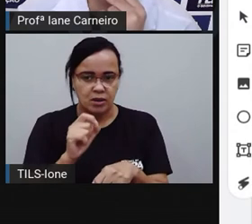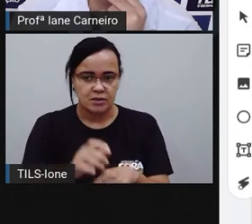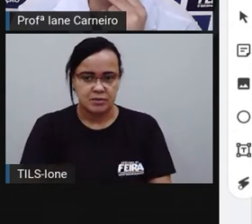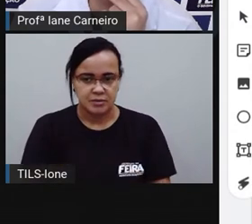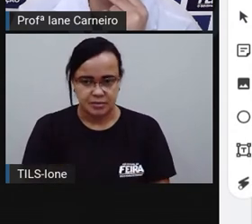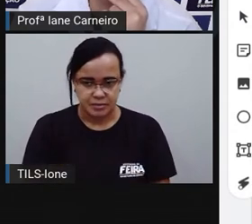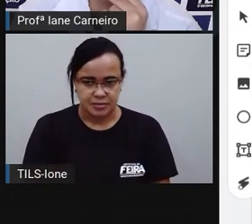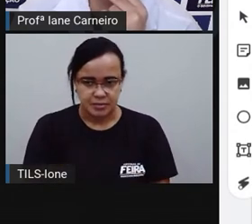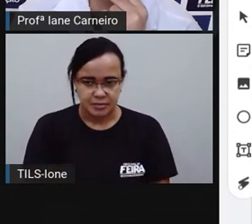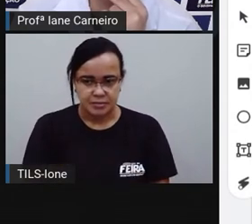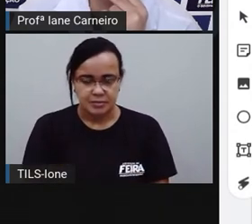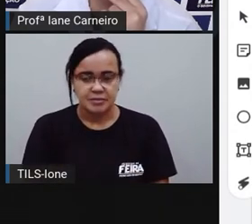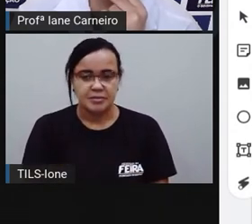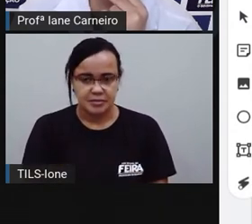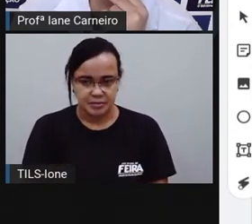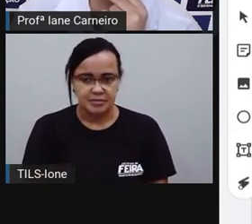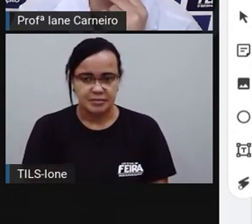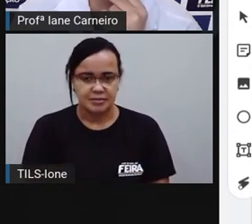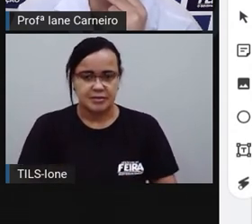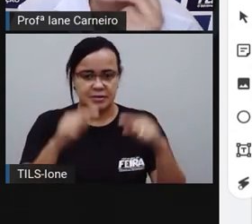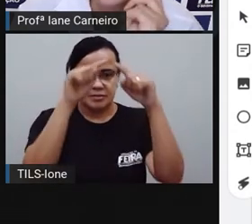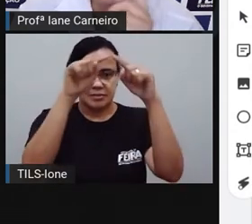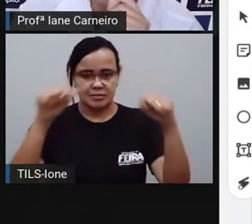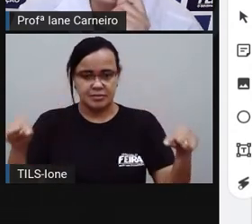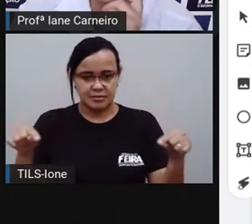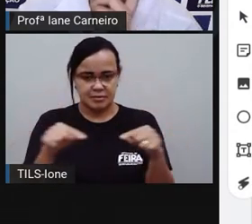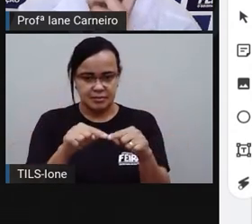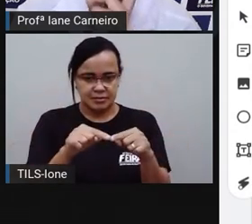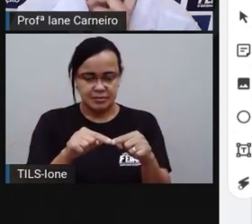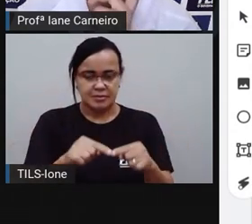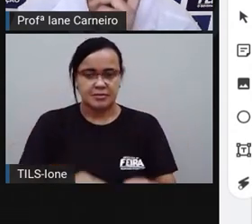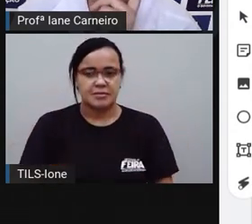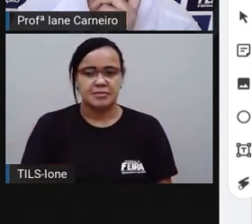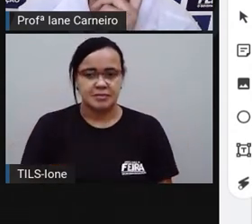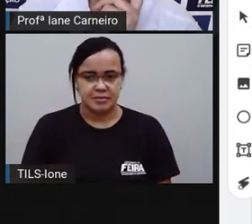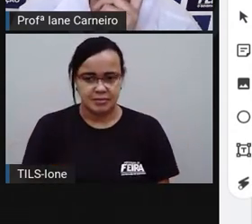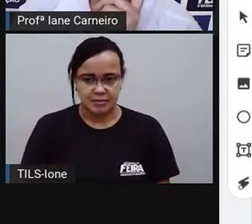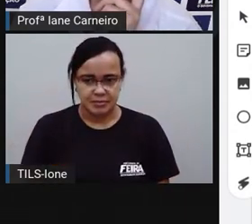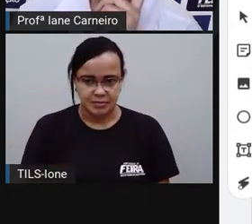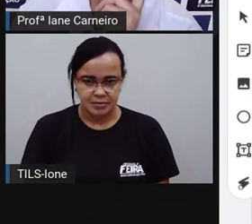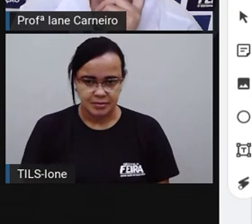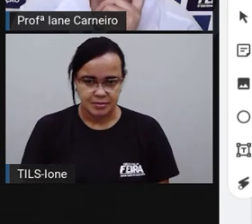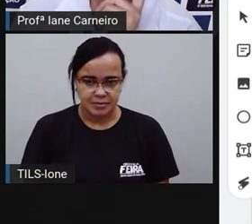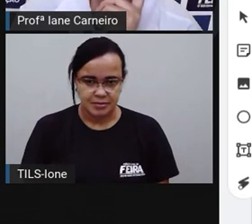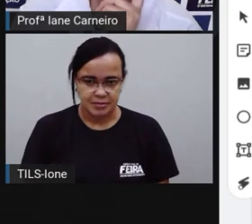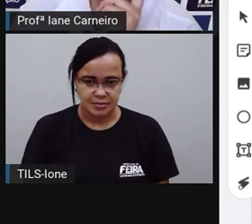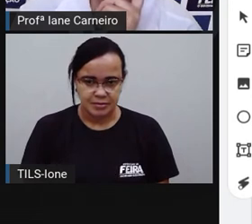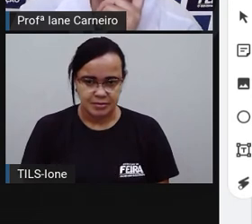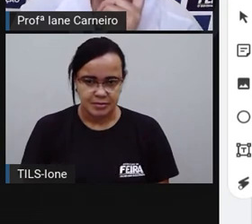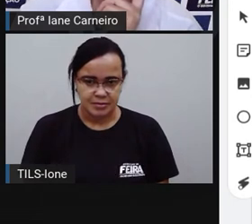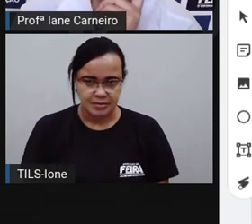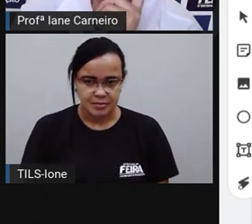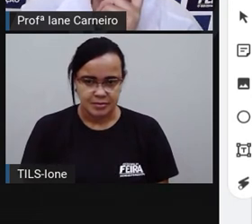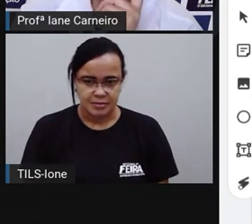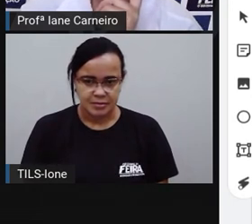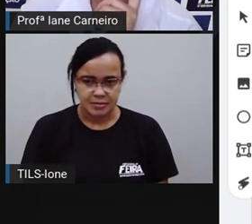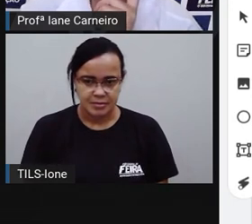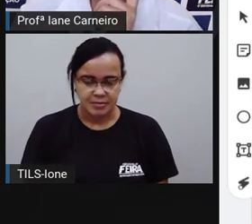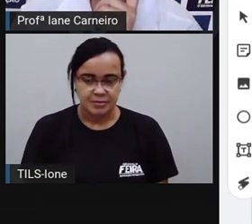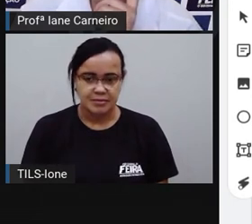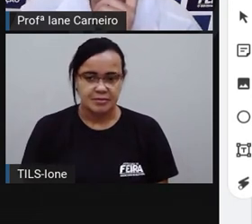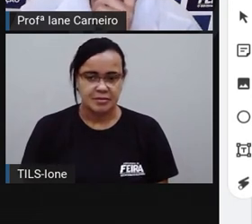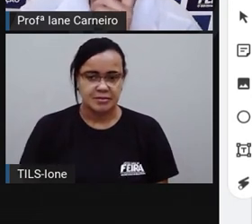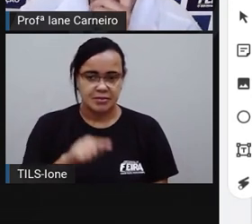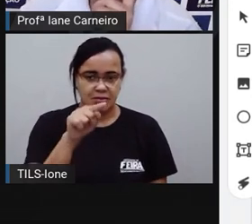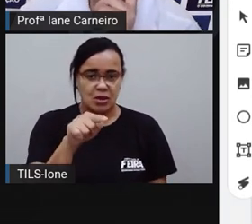triângulo, né? Então, ele aqui, ó, é um triângulo. Aí, a Pró selecionou essa atividade porque percebam que aqui, ó, tem esses, os pés